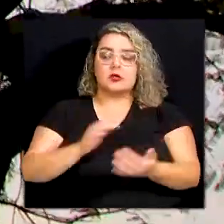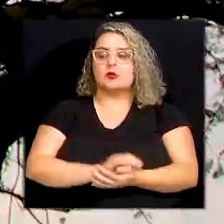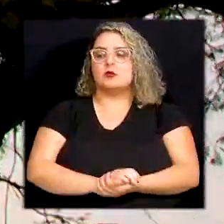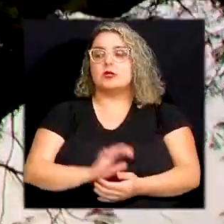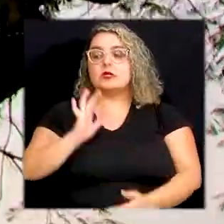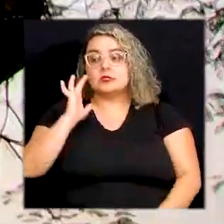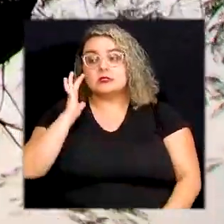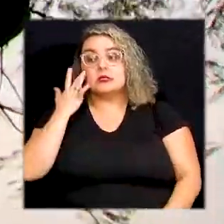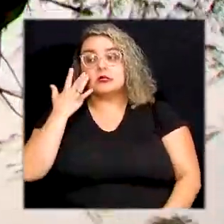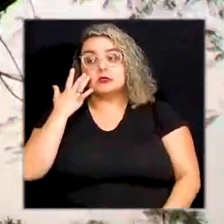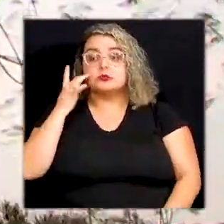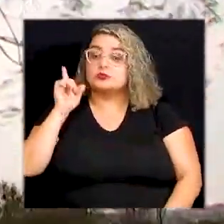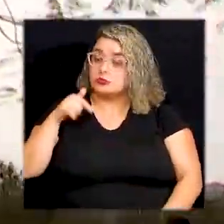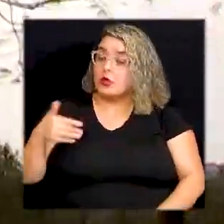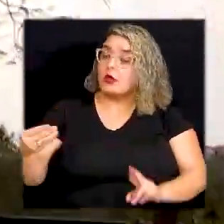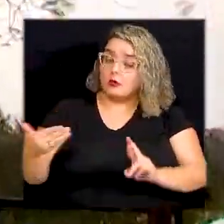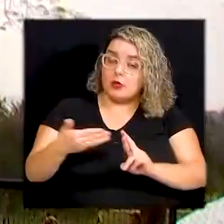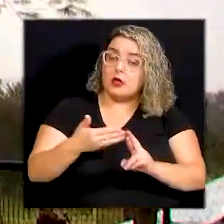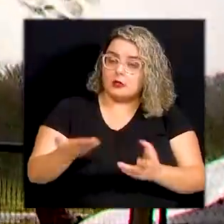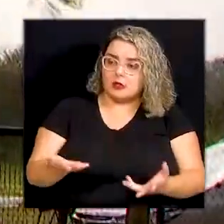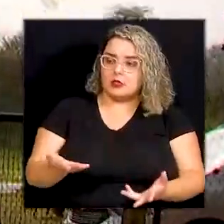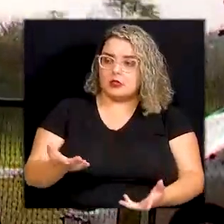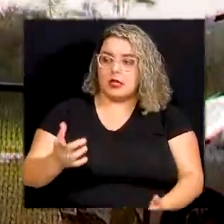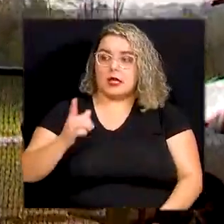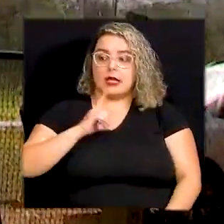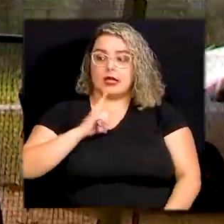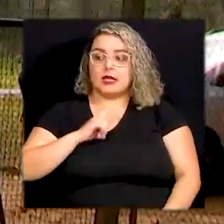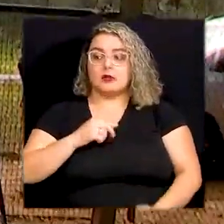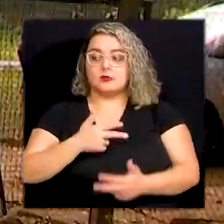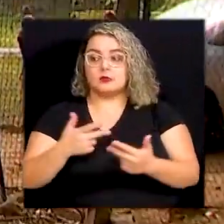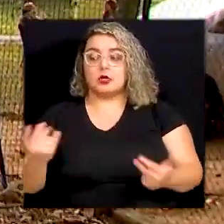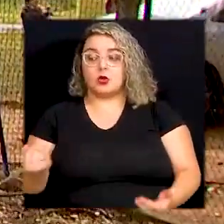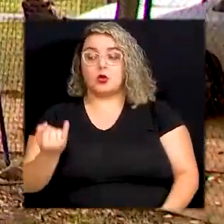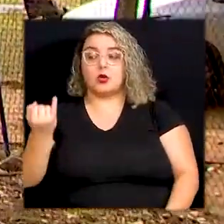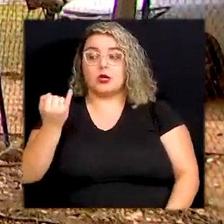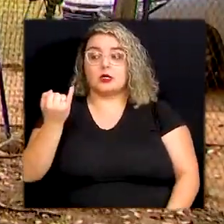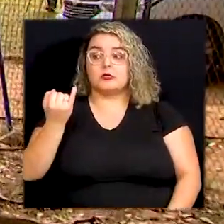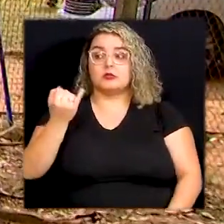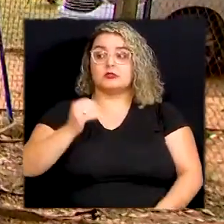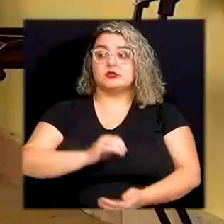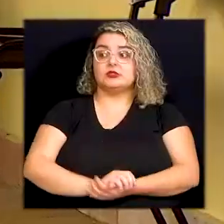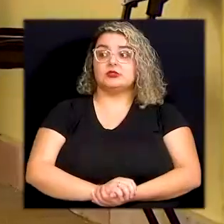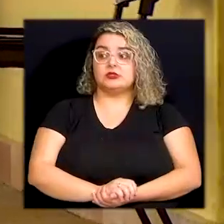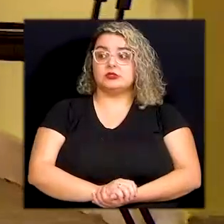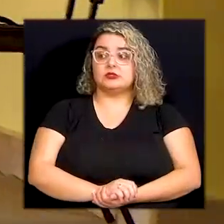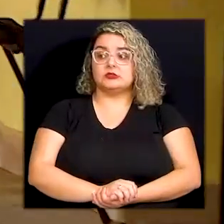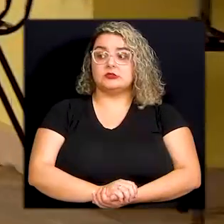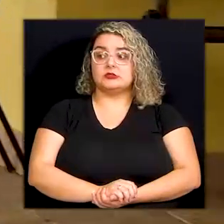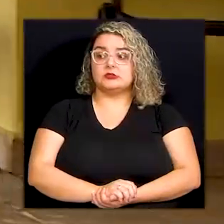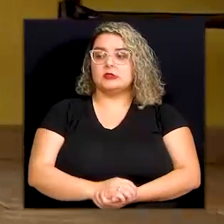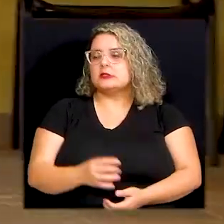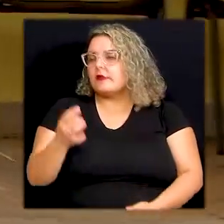então eles acham que vai ser uma referência. A gente tem uma coisa importante, que é essa